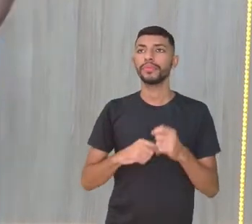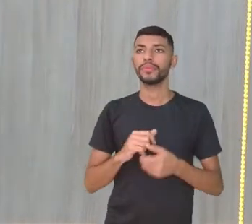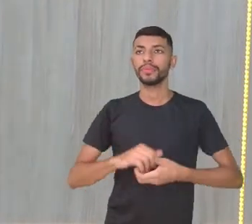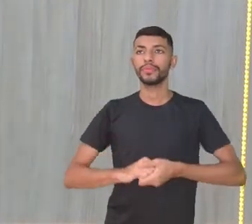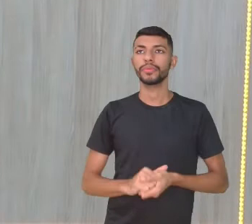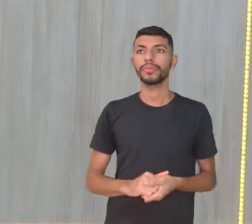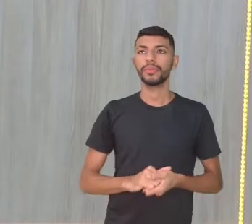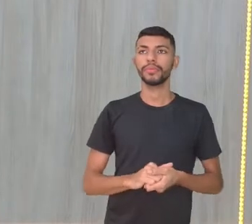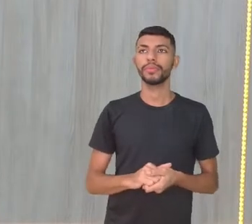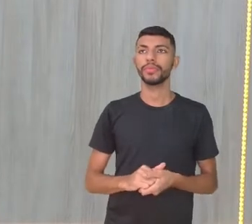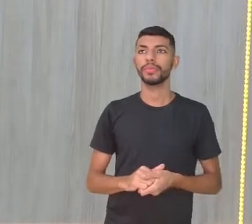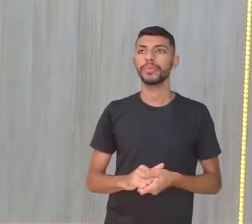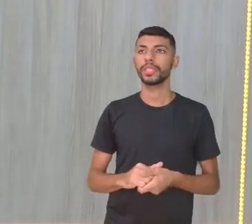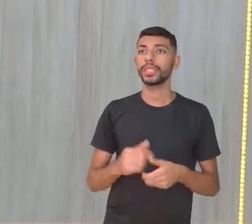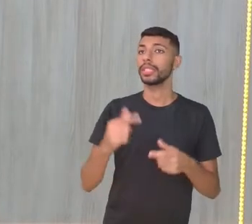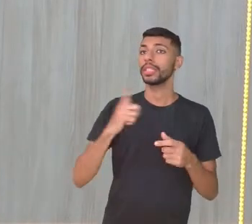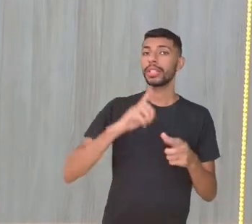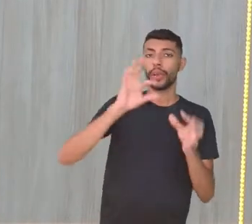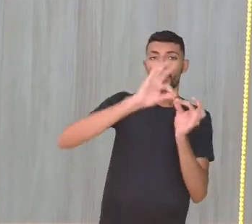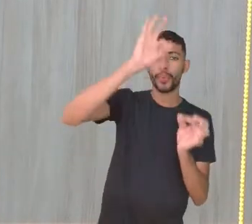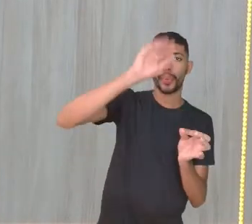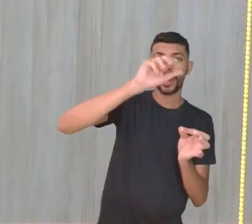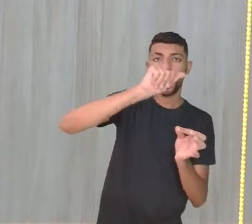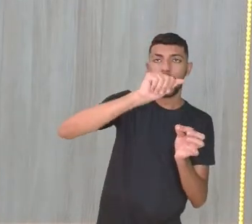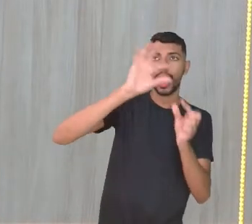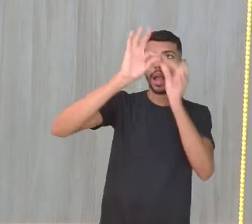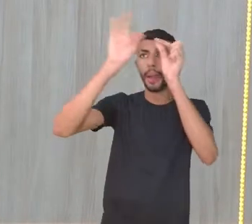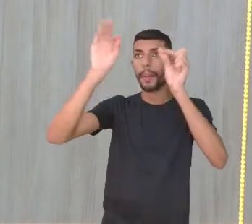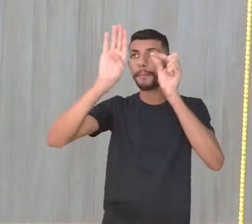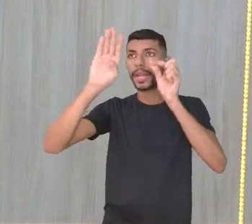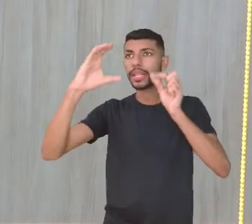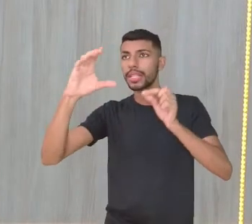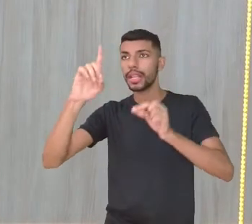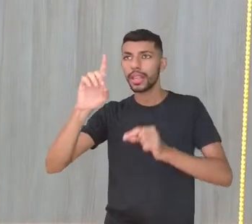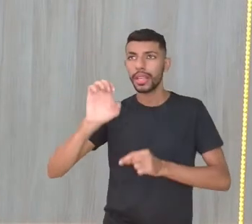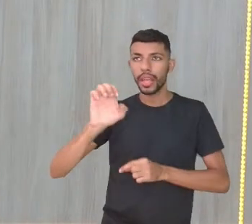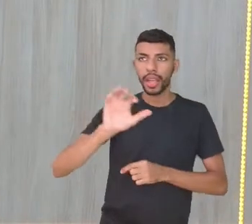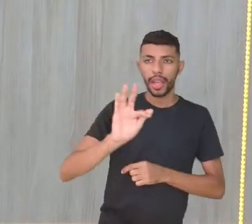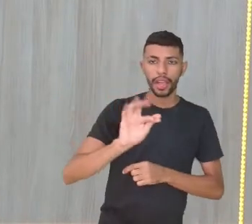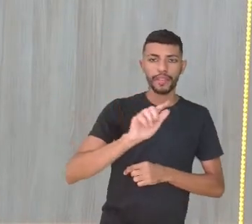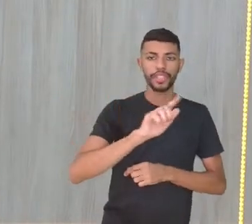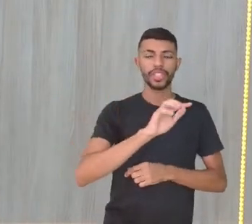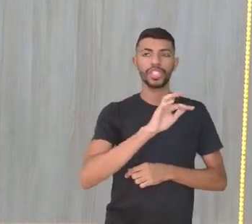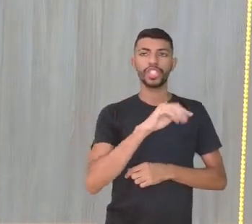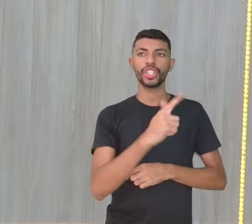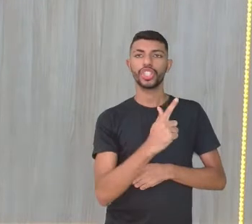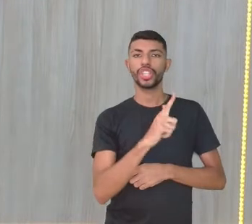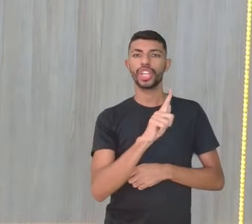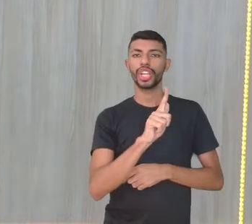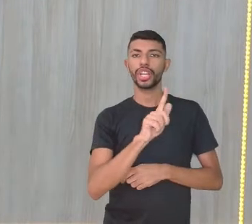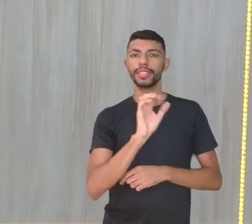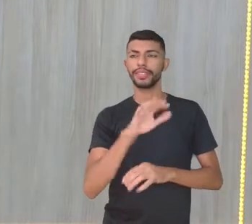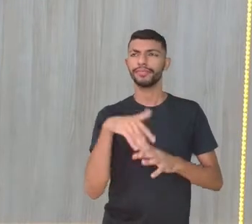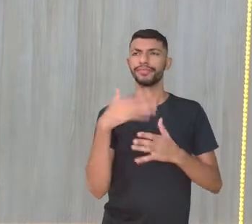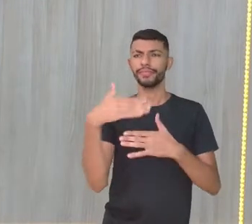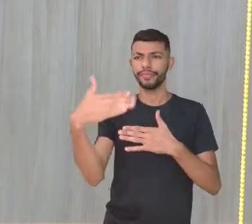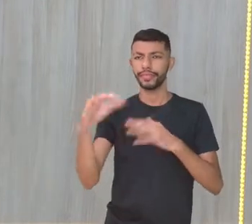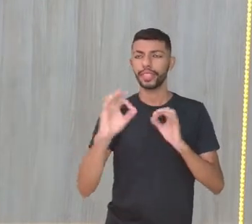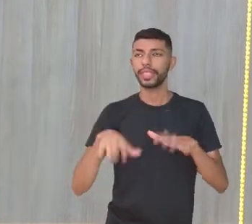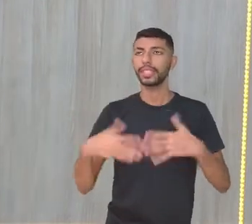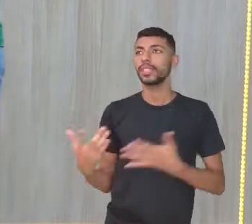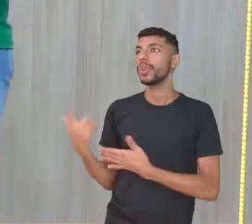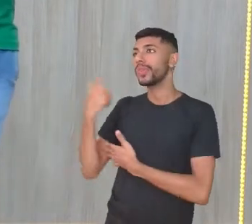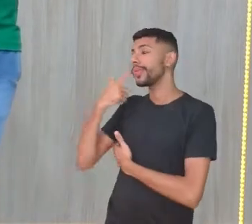um ladinho aqui mede A, o outro B, C, D, E, F e G e assim por diante, certo?